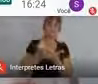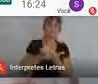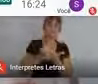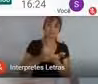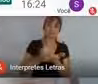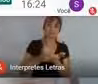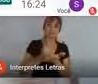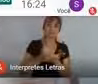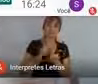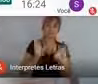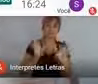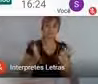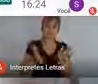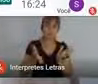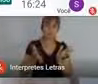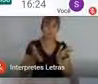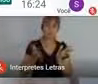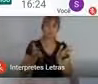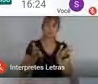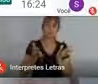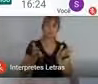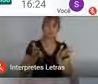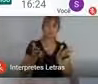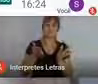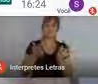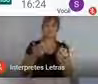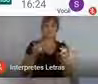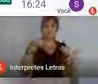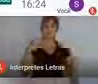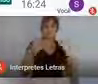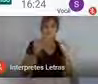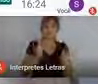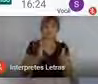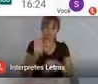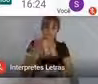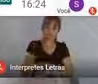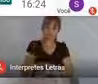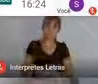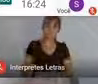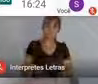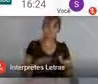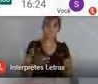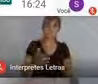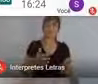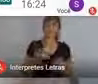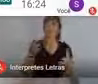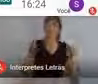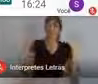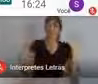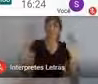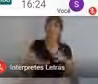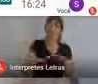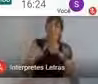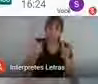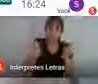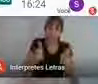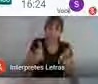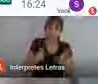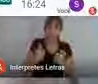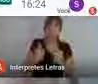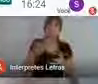nos prestigiando neste dia, nesta tarde. Né? Aqui para nós é uma tarde bem quente, né? Uma tarde bem para